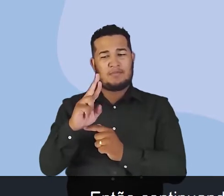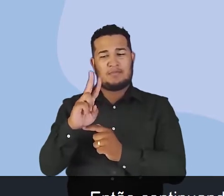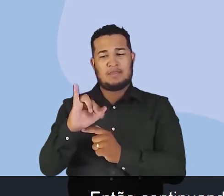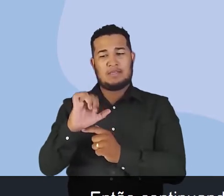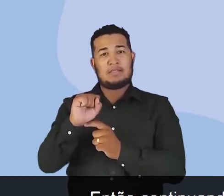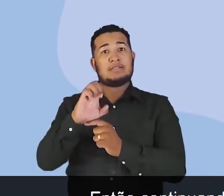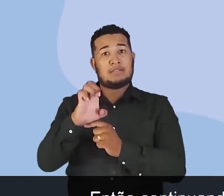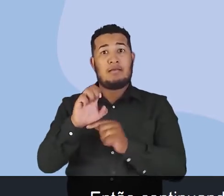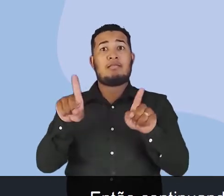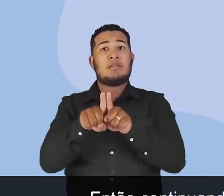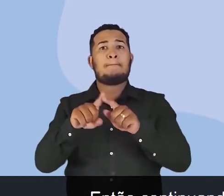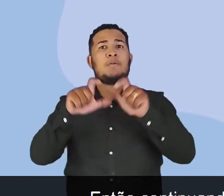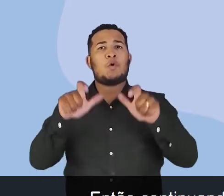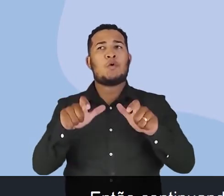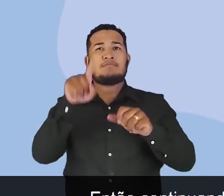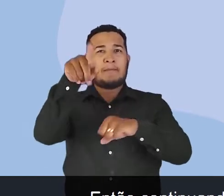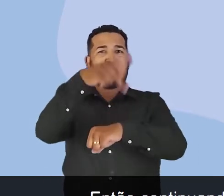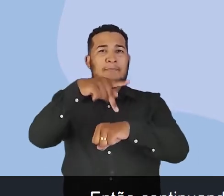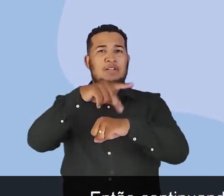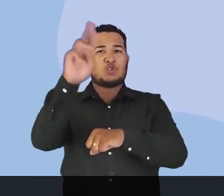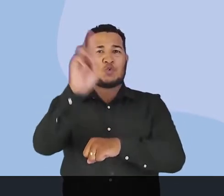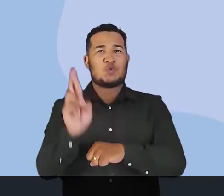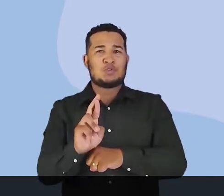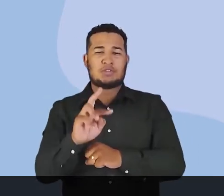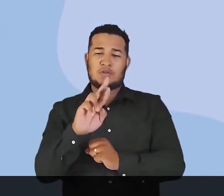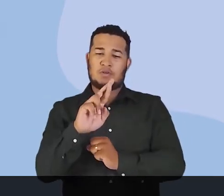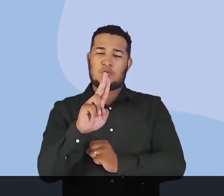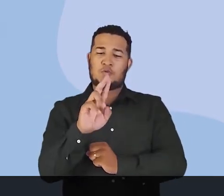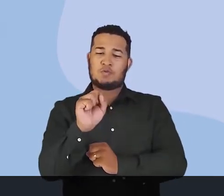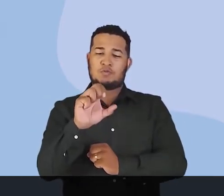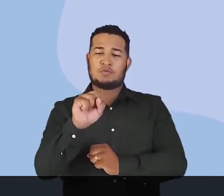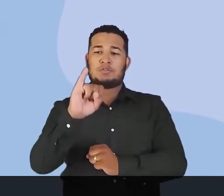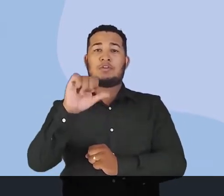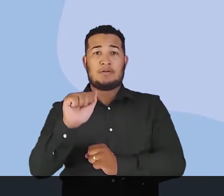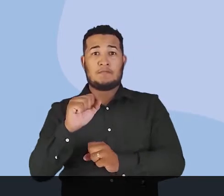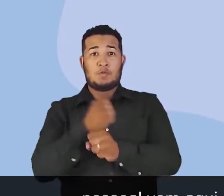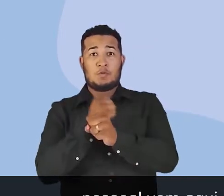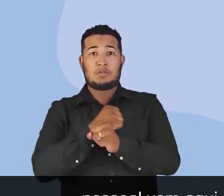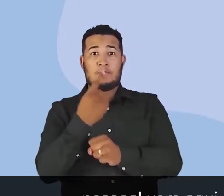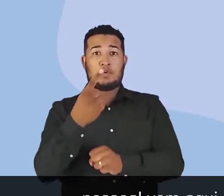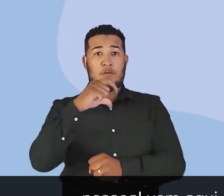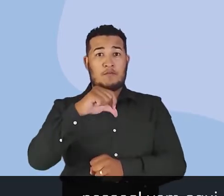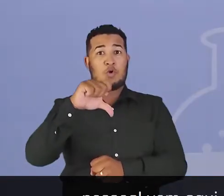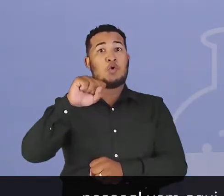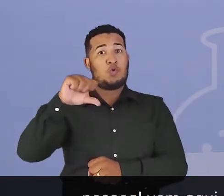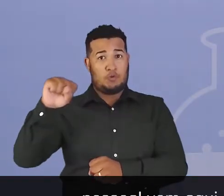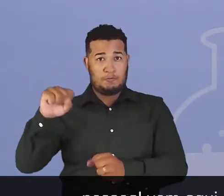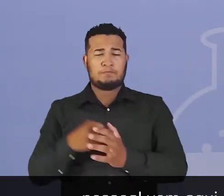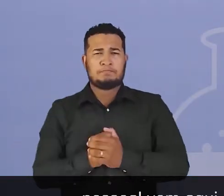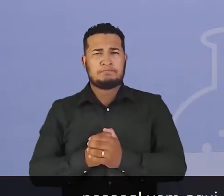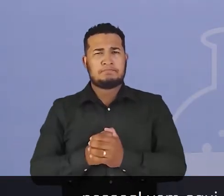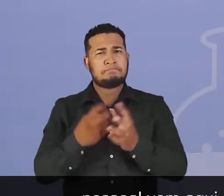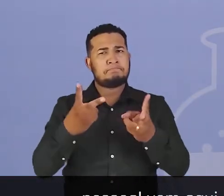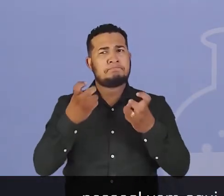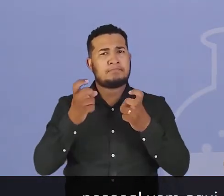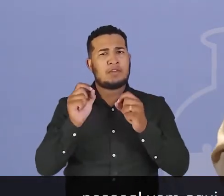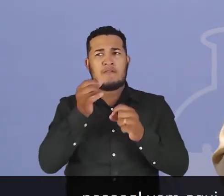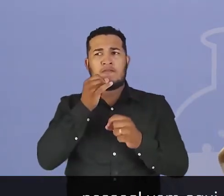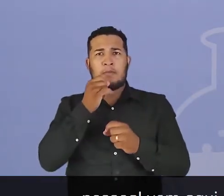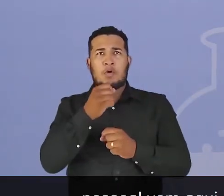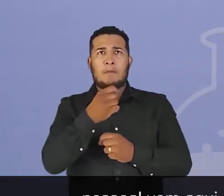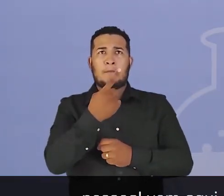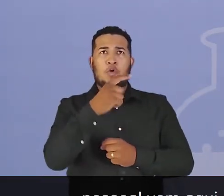também ela vai chegar na Rússia em 1998. Pessoal, vem aqui. Veja bem,